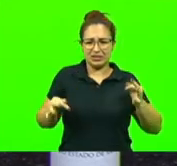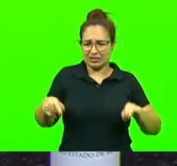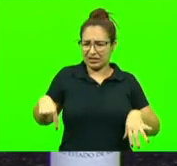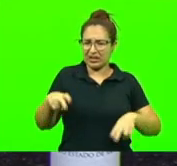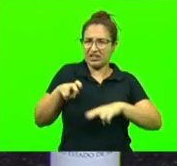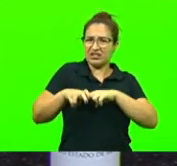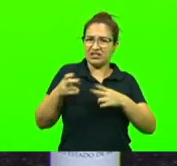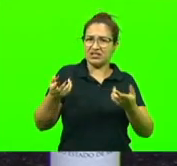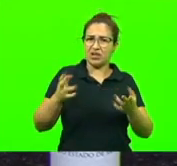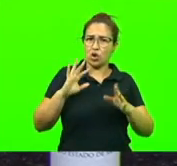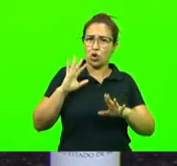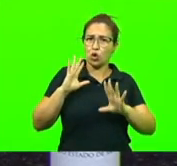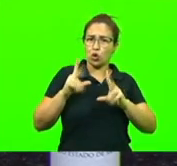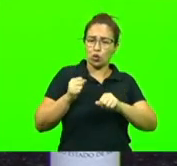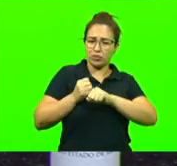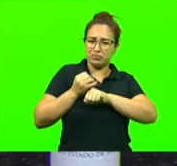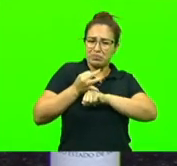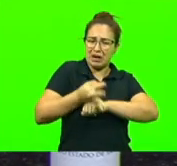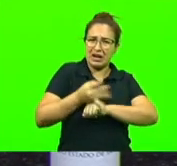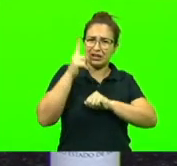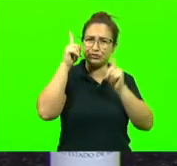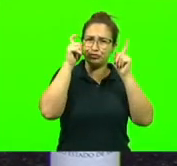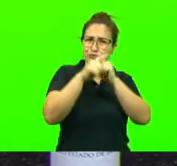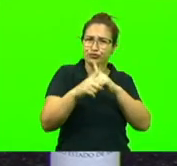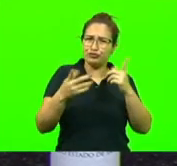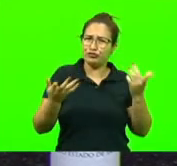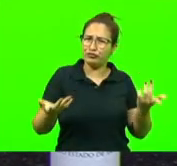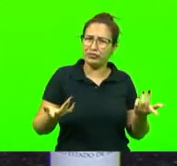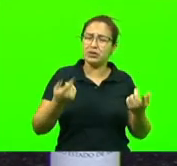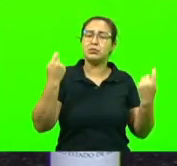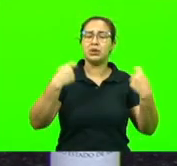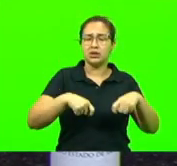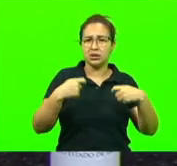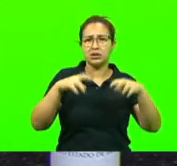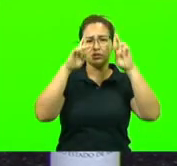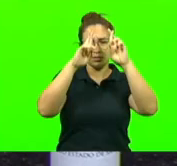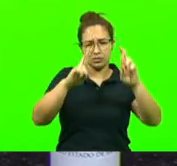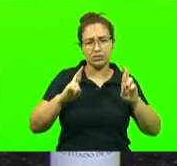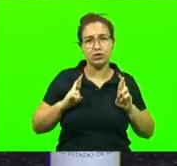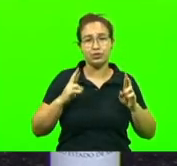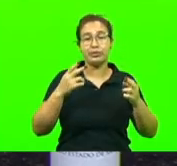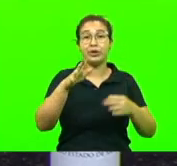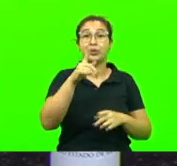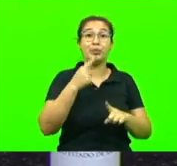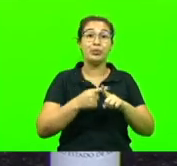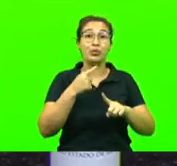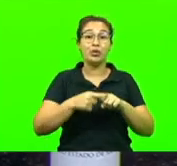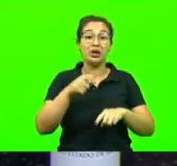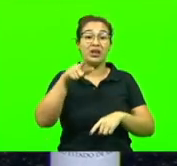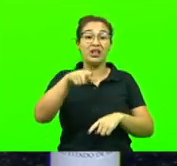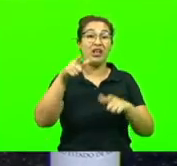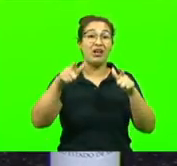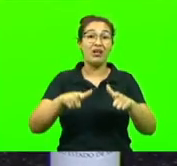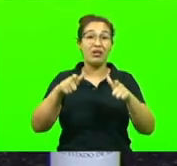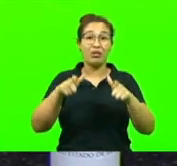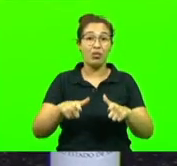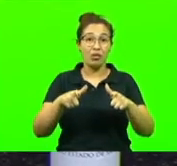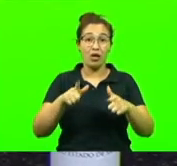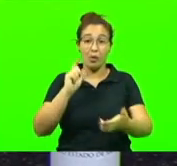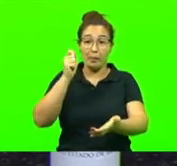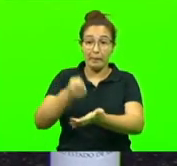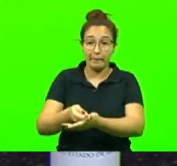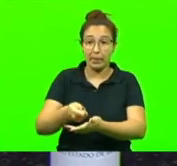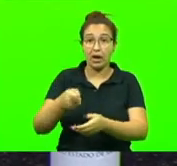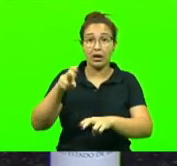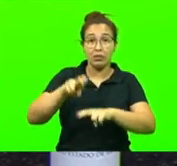passando a noite toda, dificuldade, pelo menos um pouco de dignidade, porque no setor onde que você vai se pagar, tem. Agora,